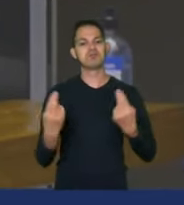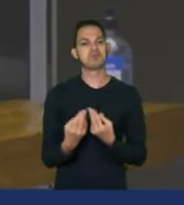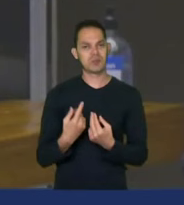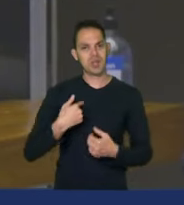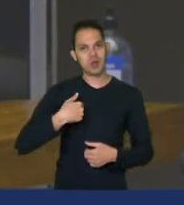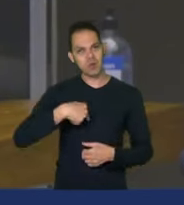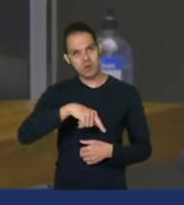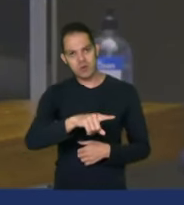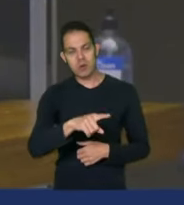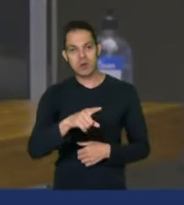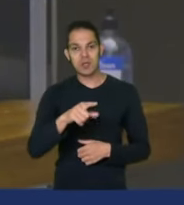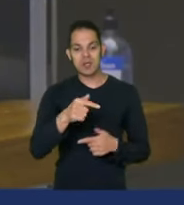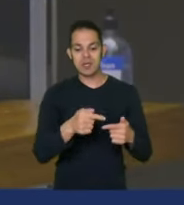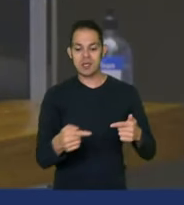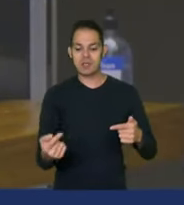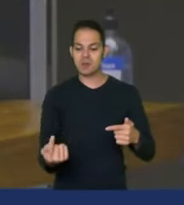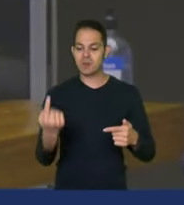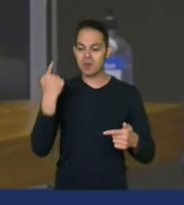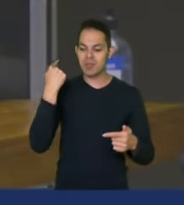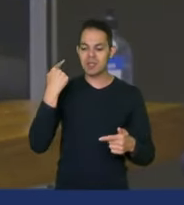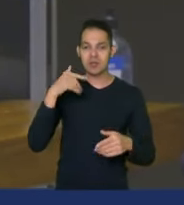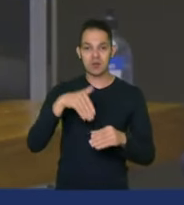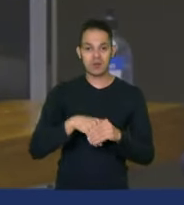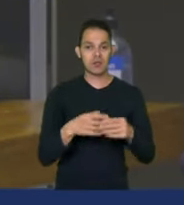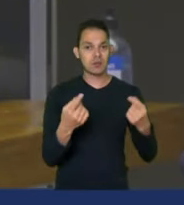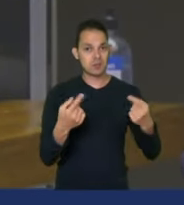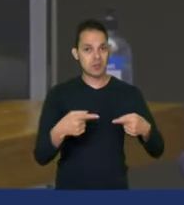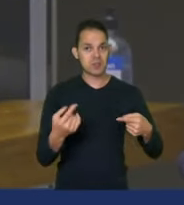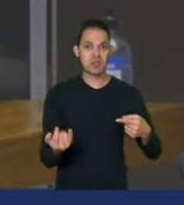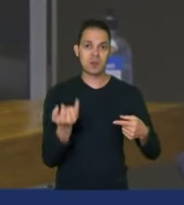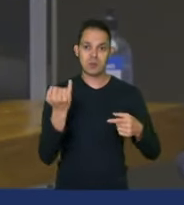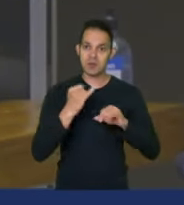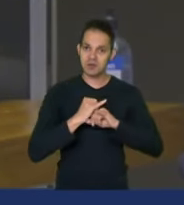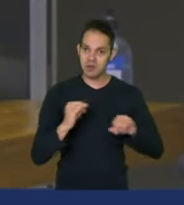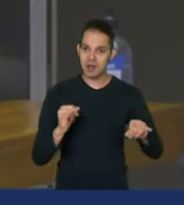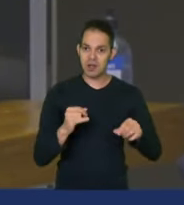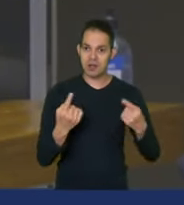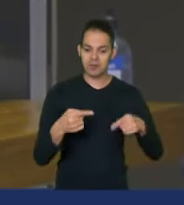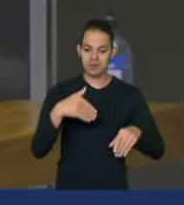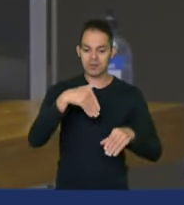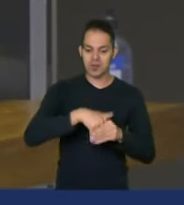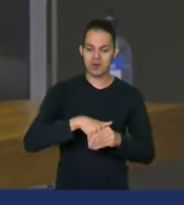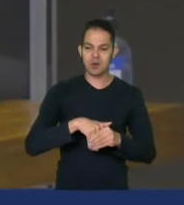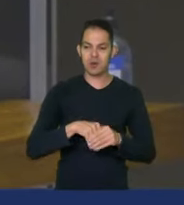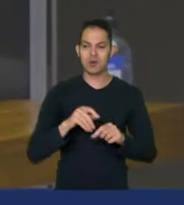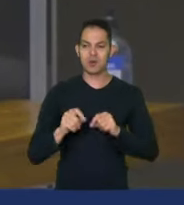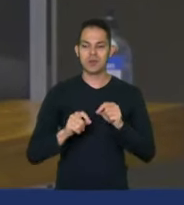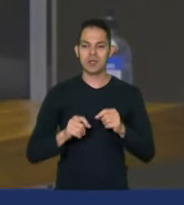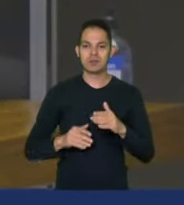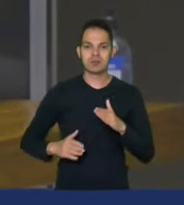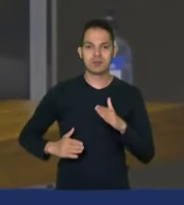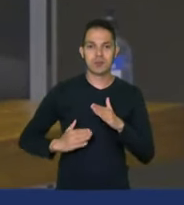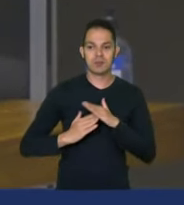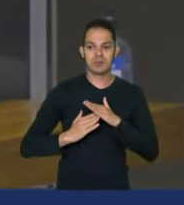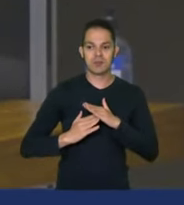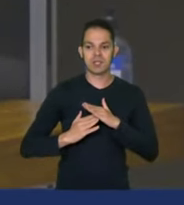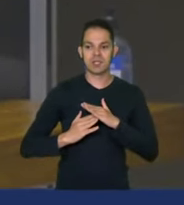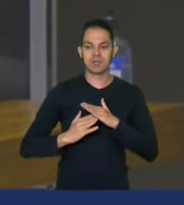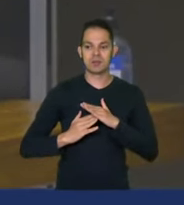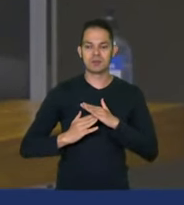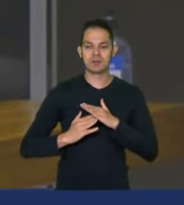casa na semana passada, inclusive com o voto da oposição, que é muito importante frisar, votamos aí um limitador, né, para